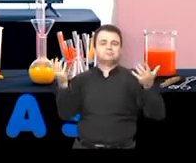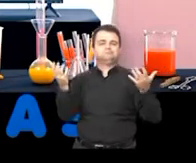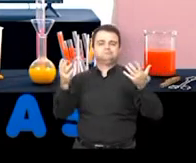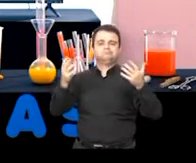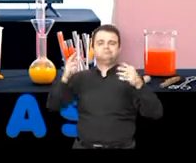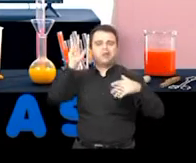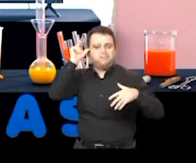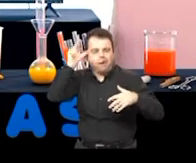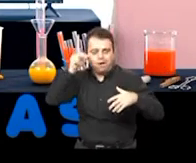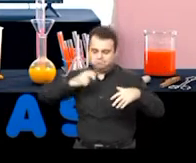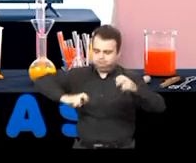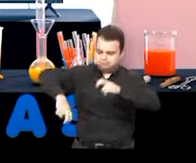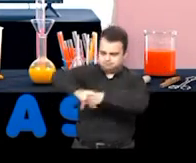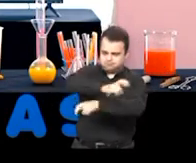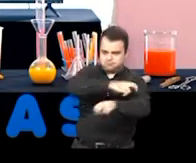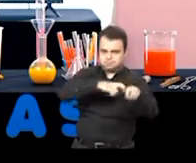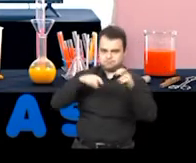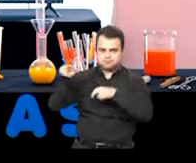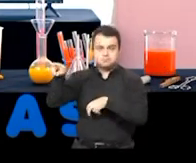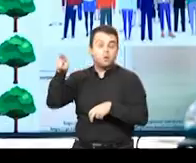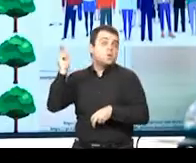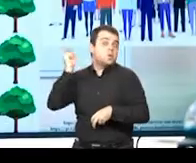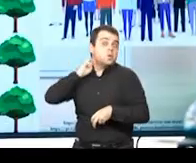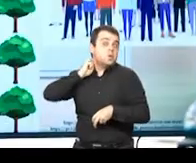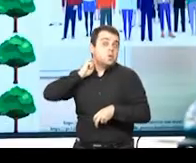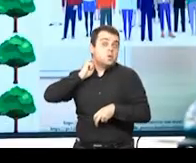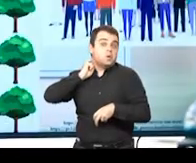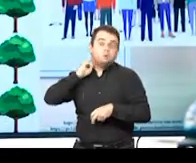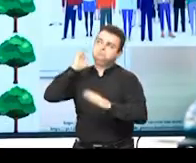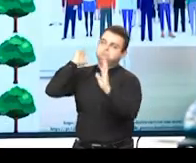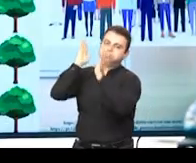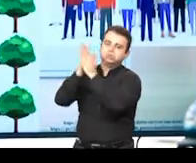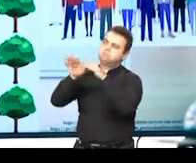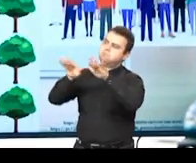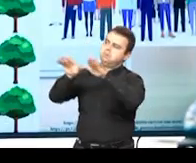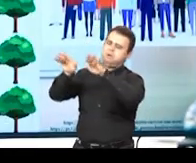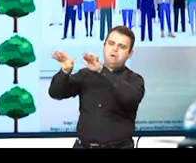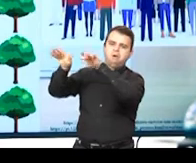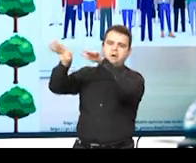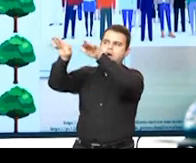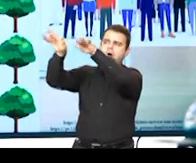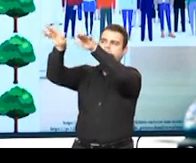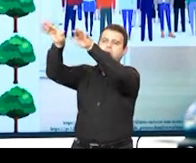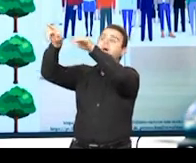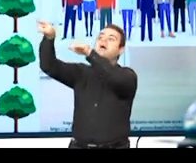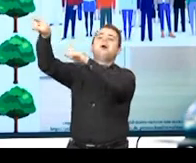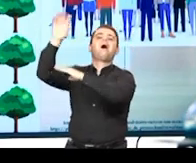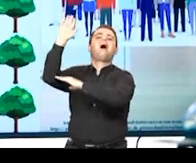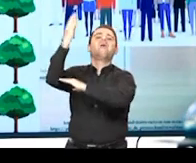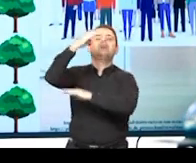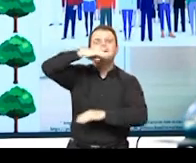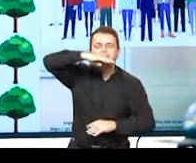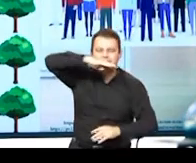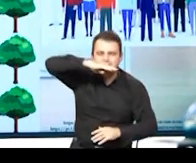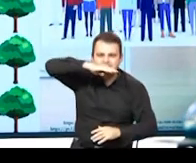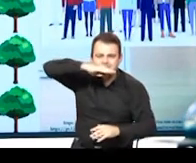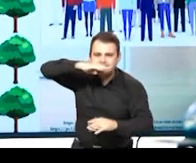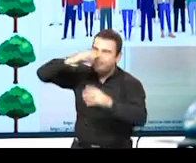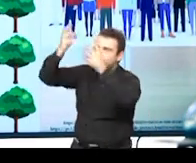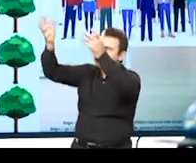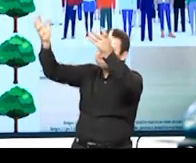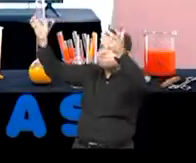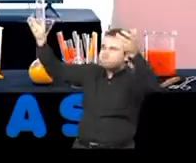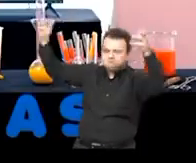gado. Ele foi obrigado a mudar a sua casa, chegando até um local onde tinham muitas mangueiras. Nós sabemos que